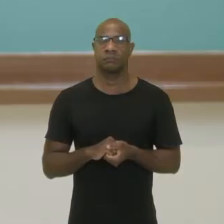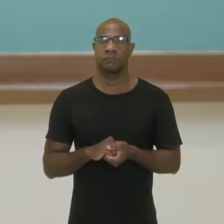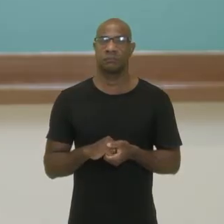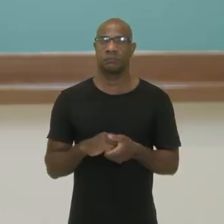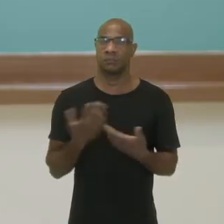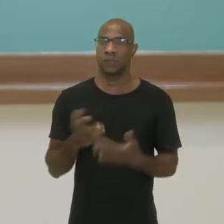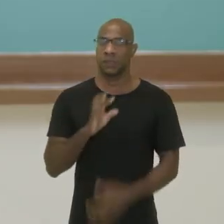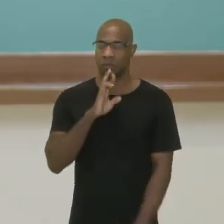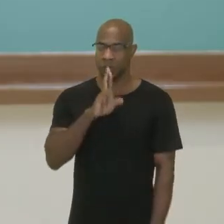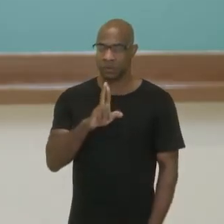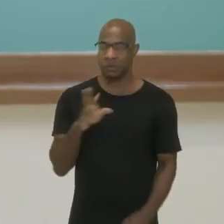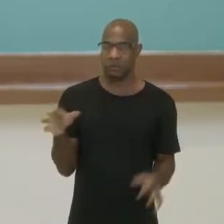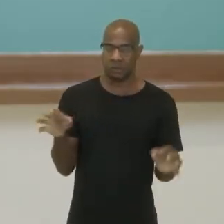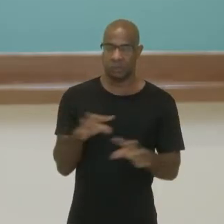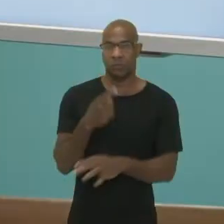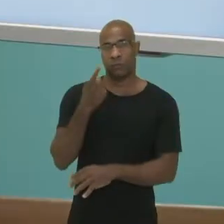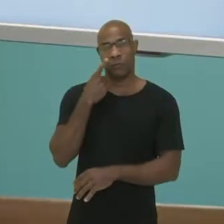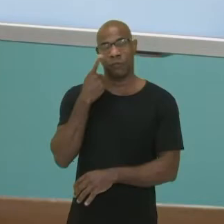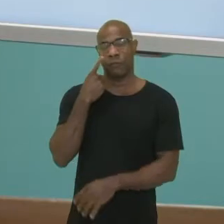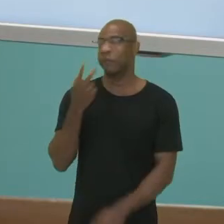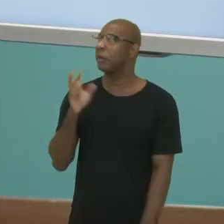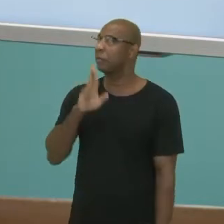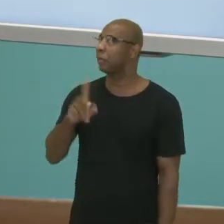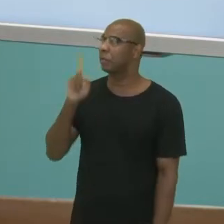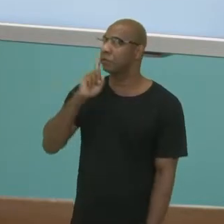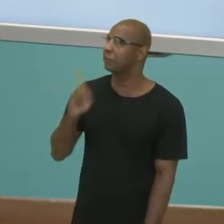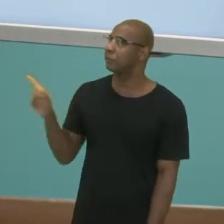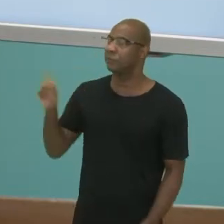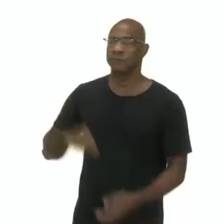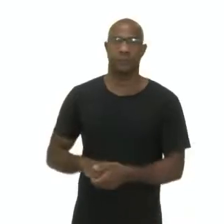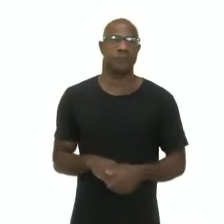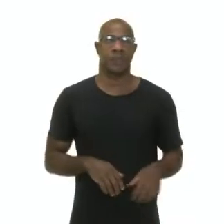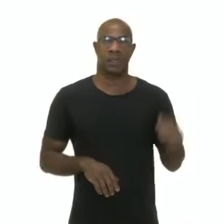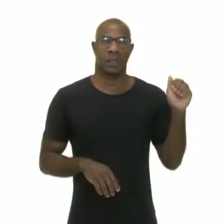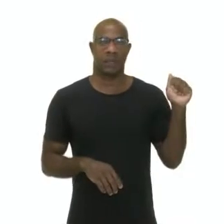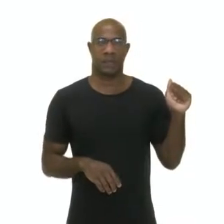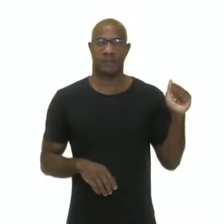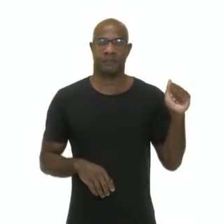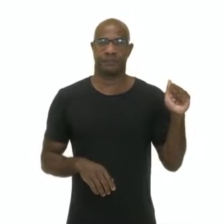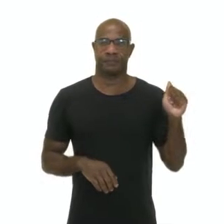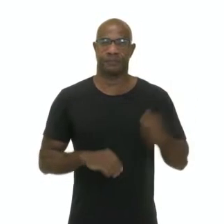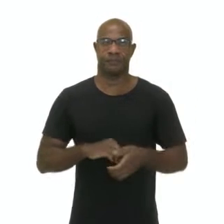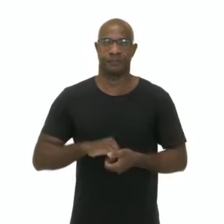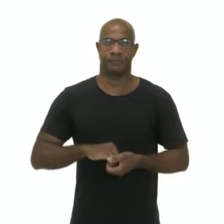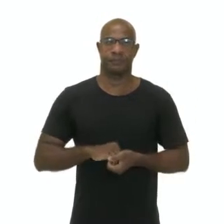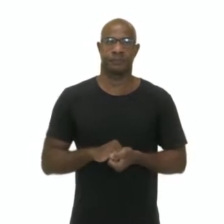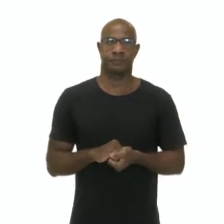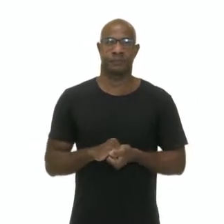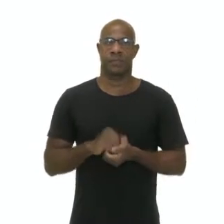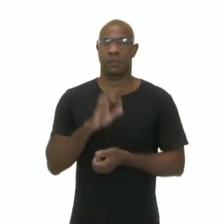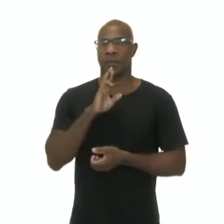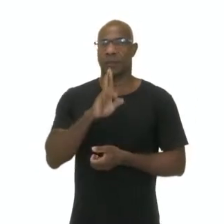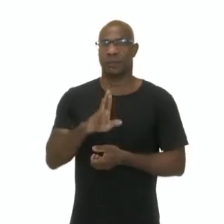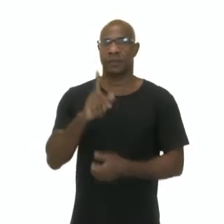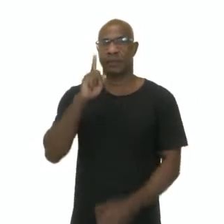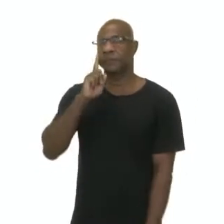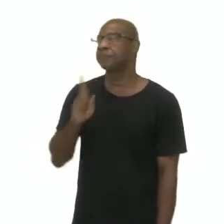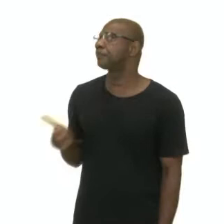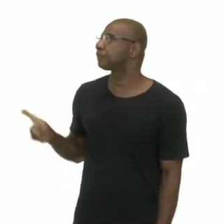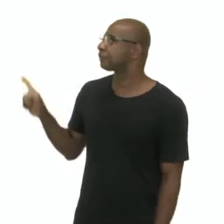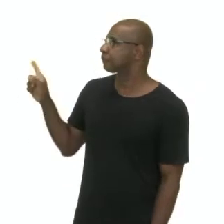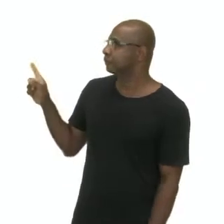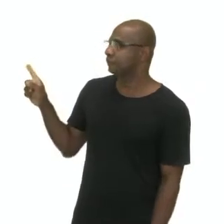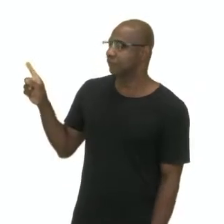Responderam? Vamos lá conferir então? Alternativa A. A primeira resposta dada por Libertad a